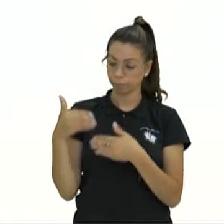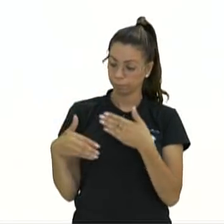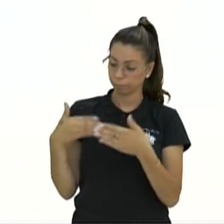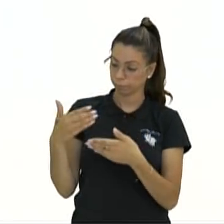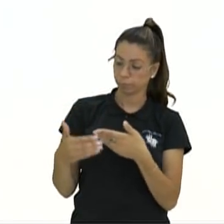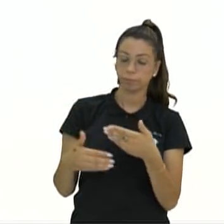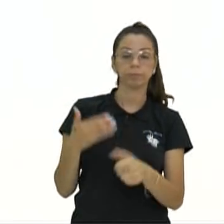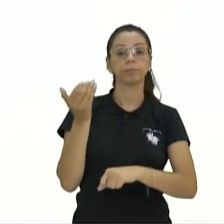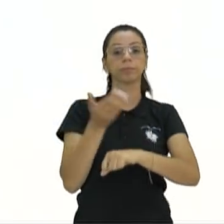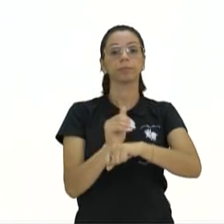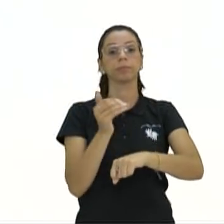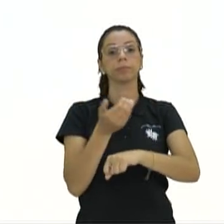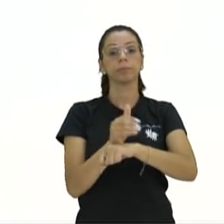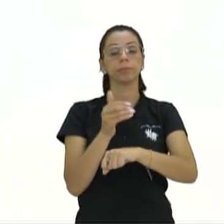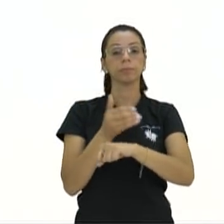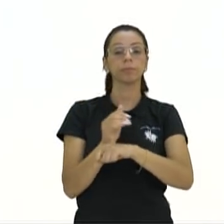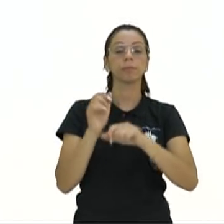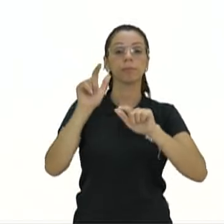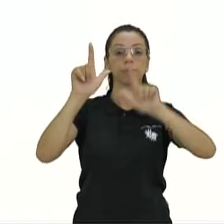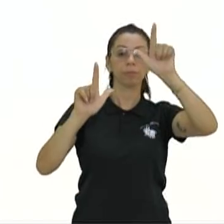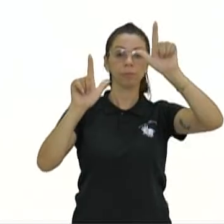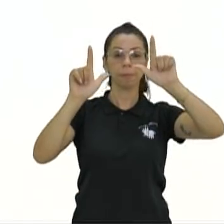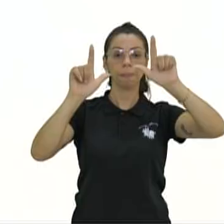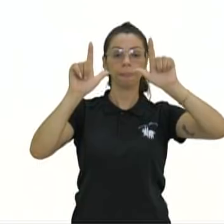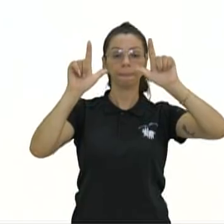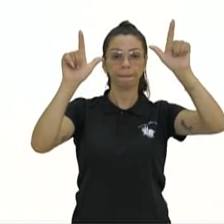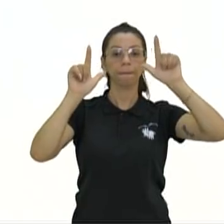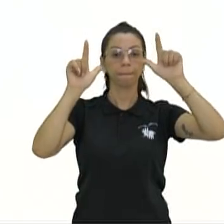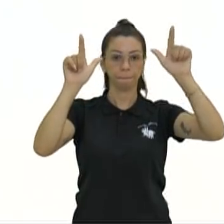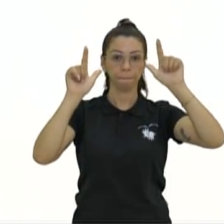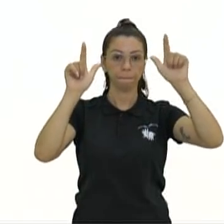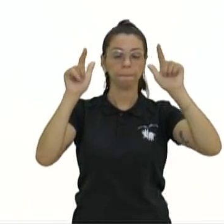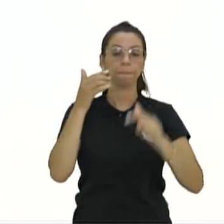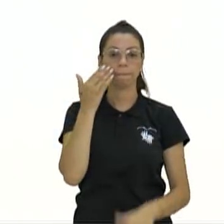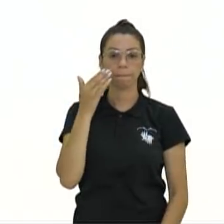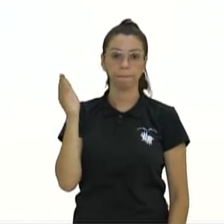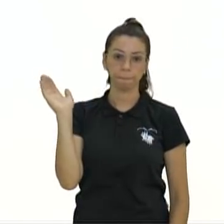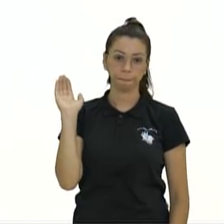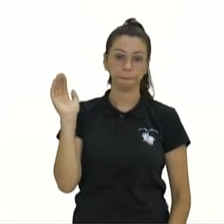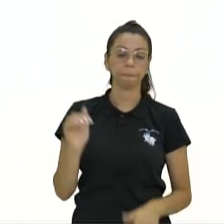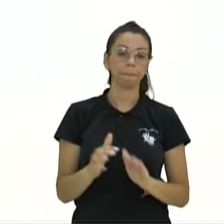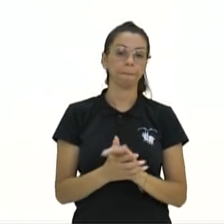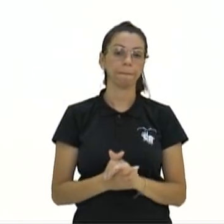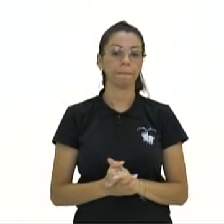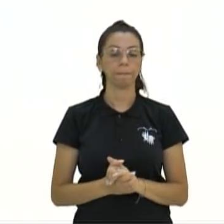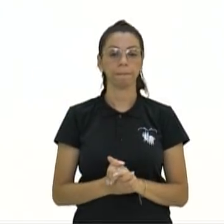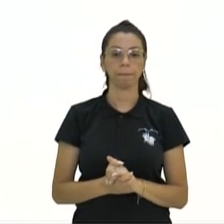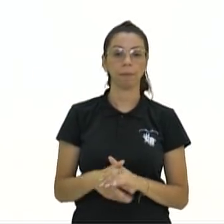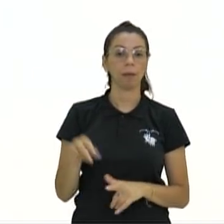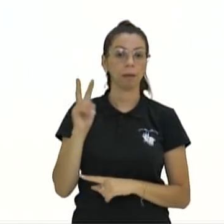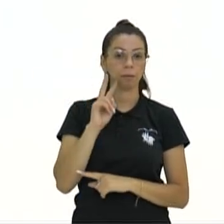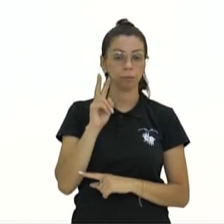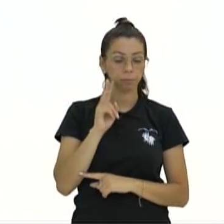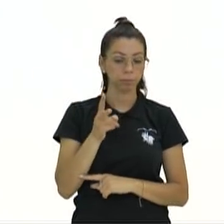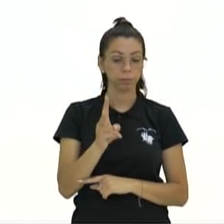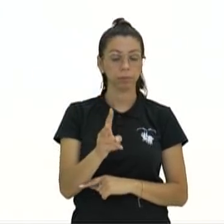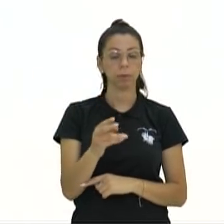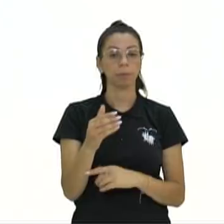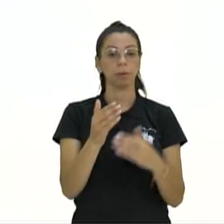com a prática dessas atividades de aventura, certo? Lembrando sempre que essa questão